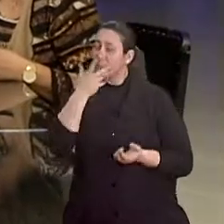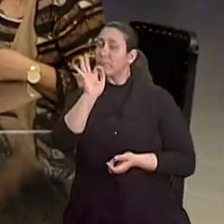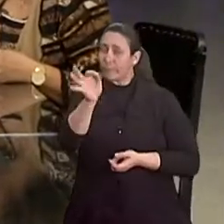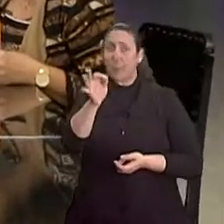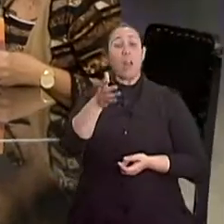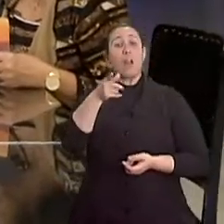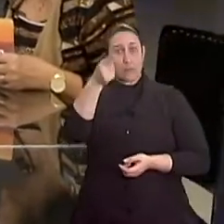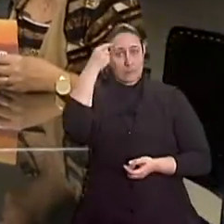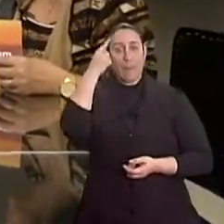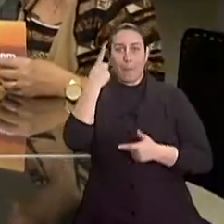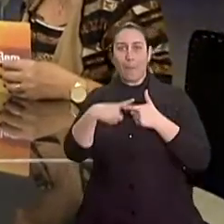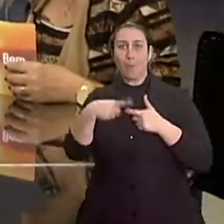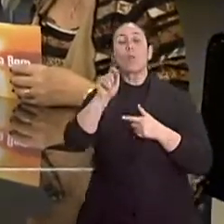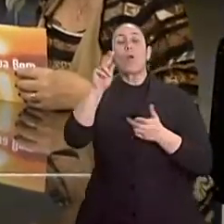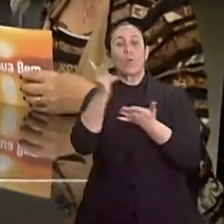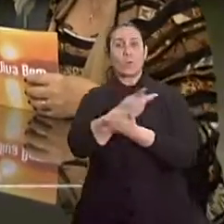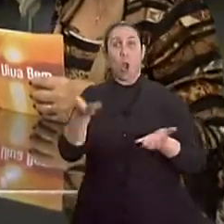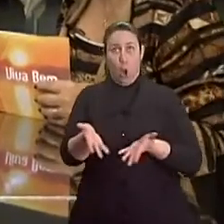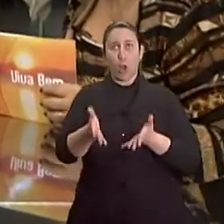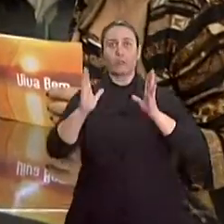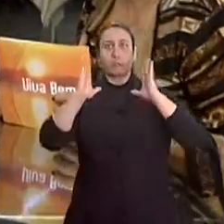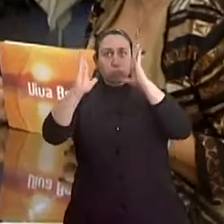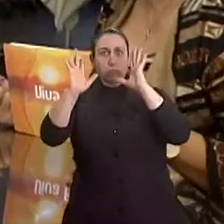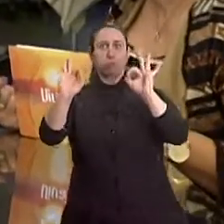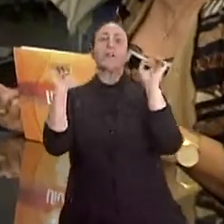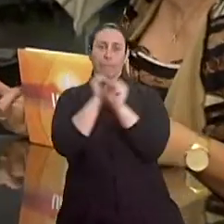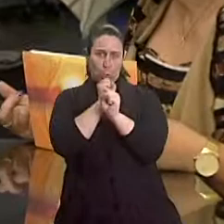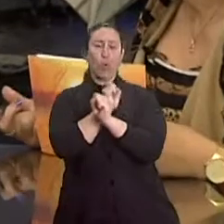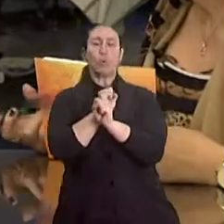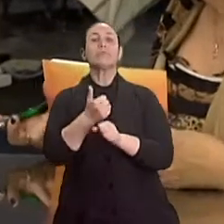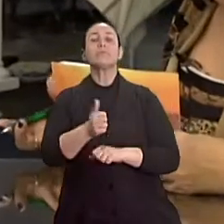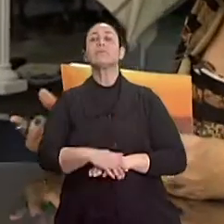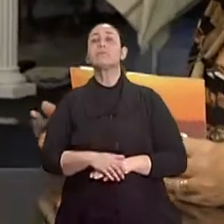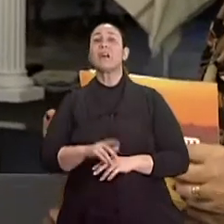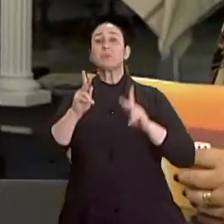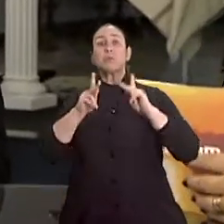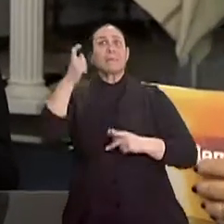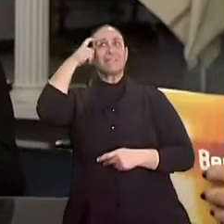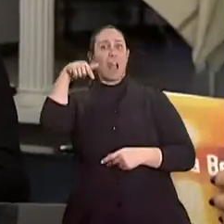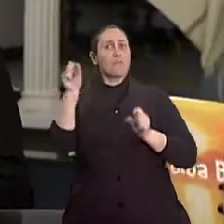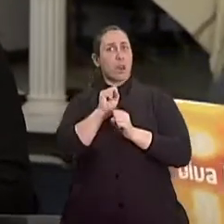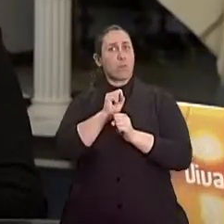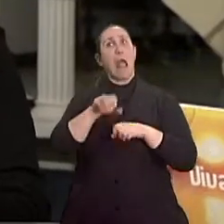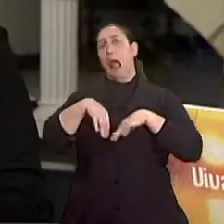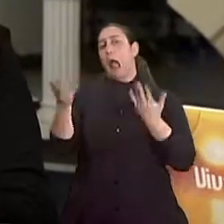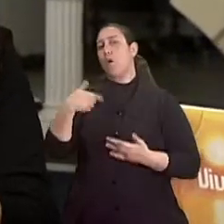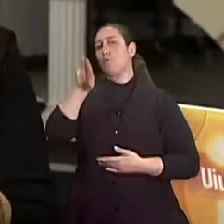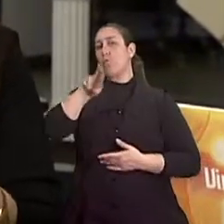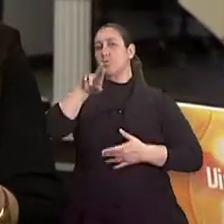um problema. Nós entramos no inverno com dias quentes. Aí o que, que as pessoas acham? Estamos no inverno. Ah, então vou botar minha